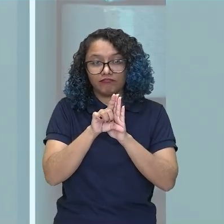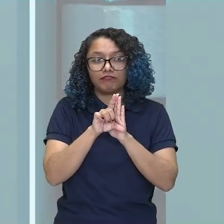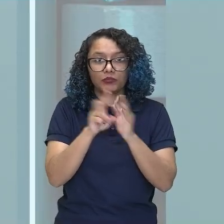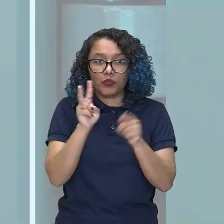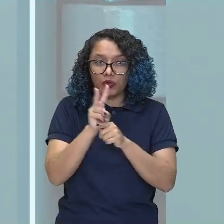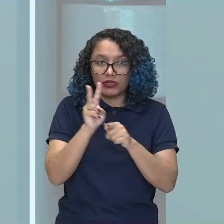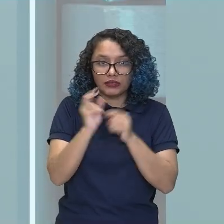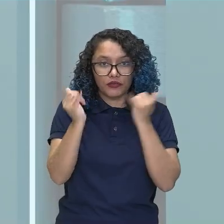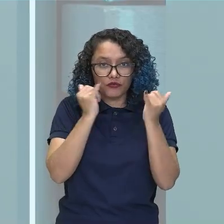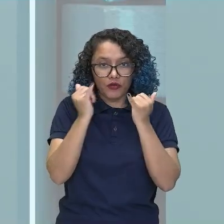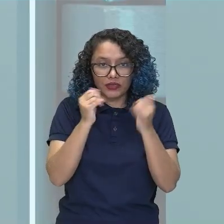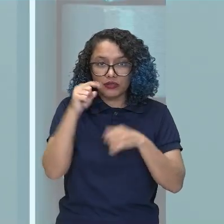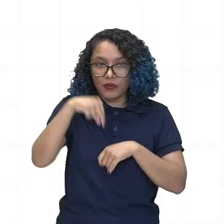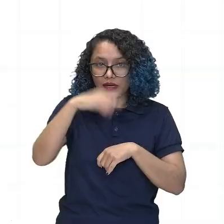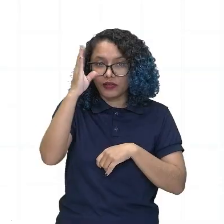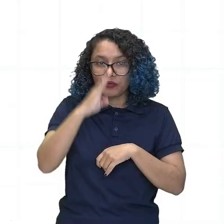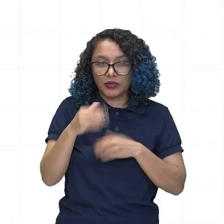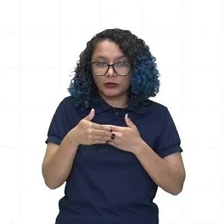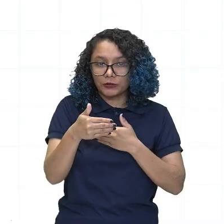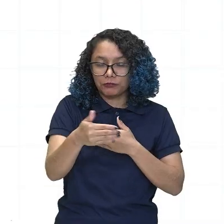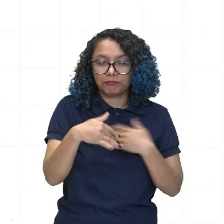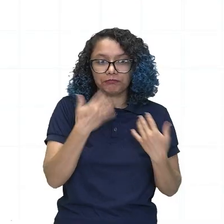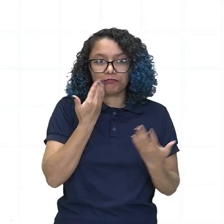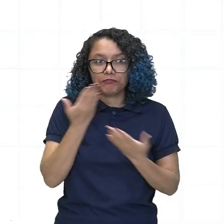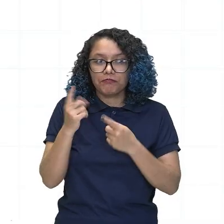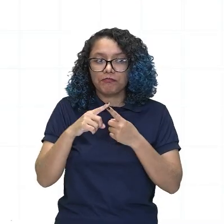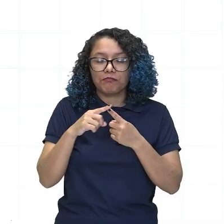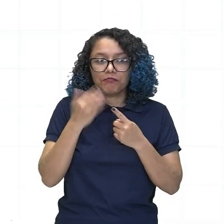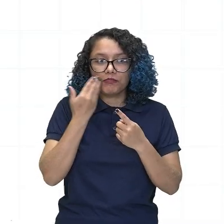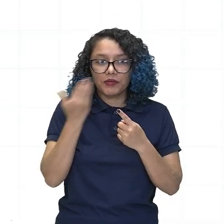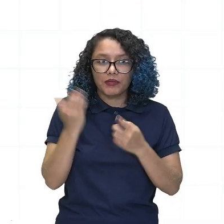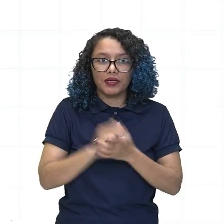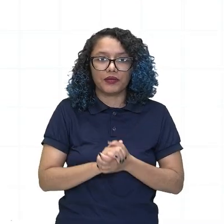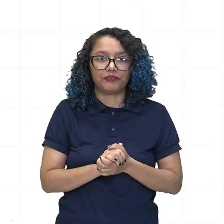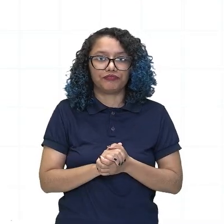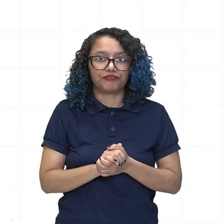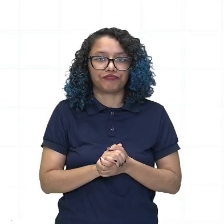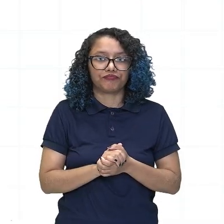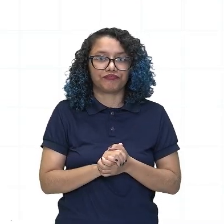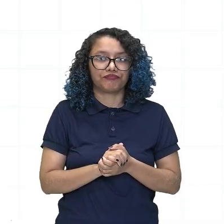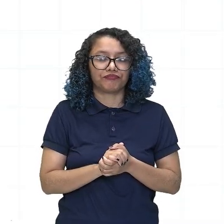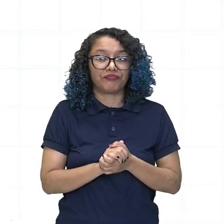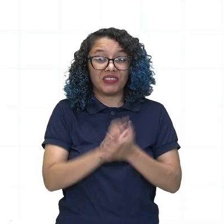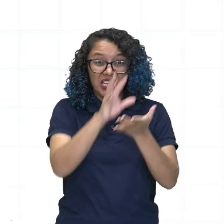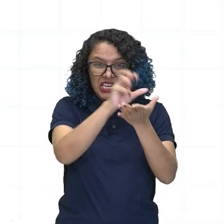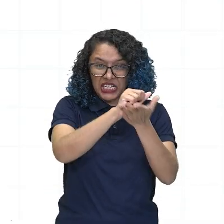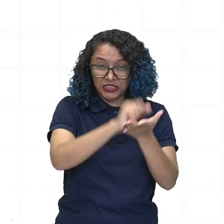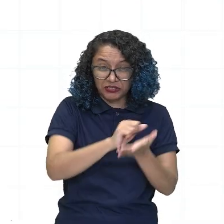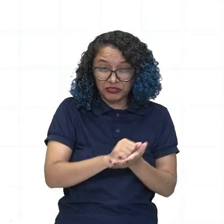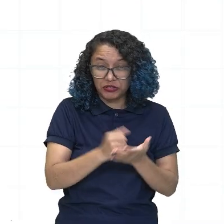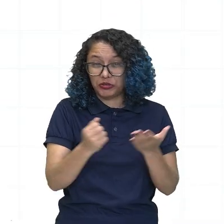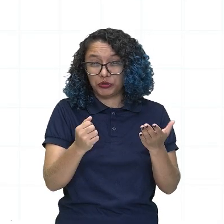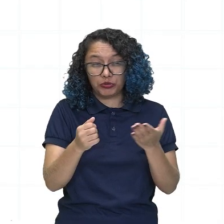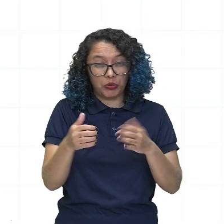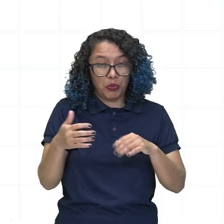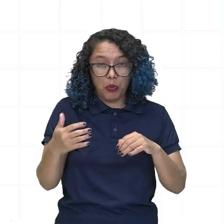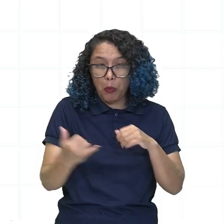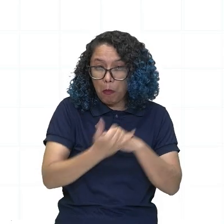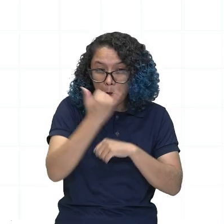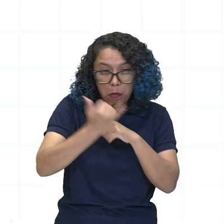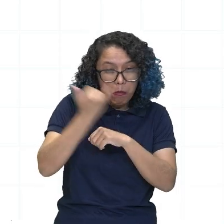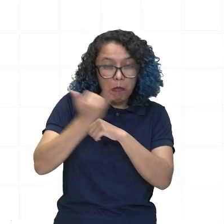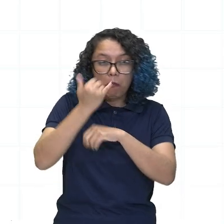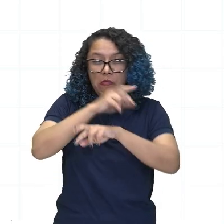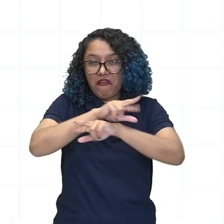Brasil. Então, vamos aí começar pelo primeiro fato. O aumento do número de casos de fraudes, golpes, aberturas de contas e